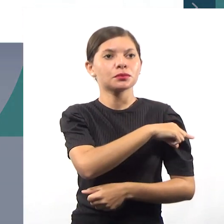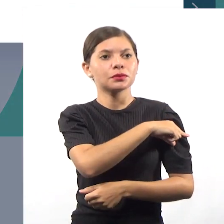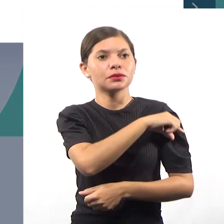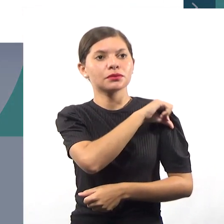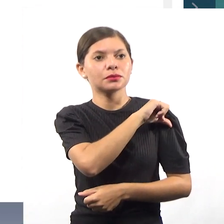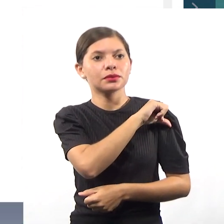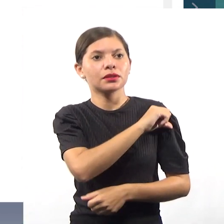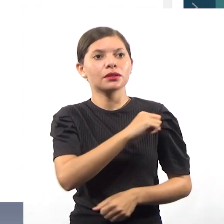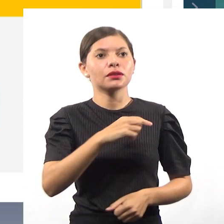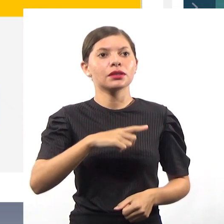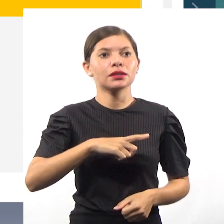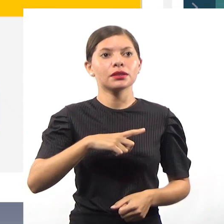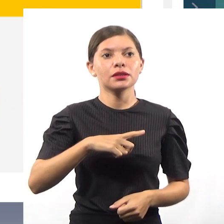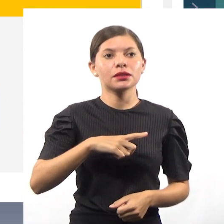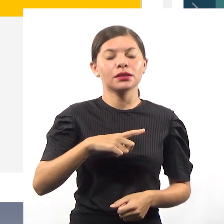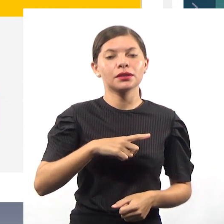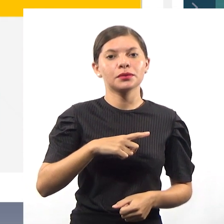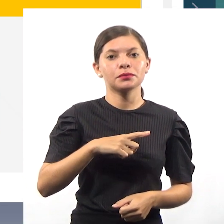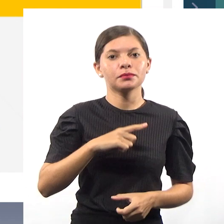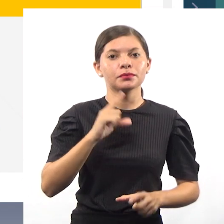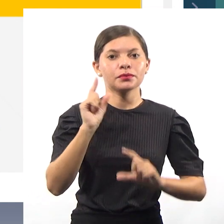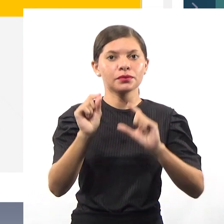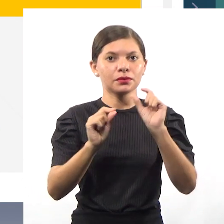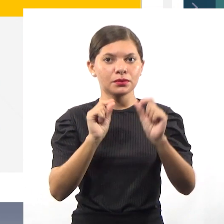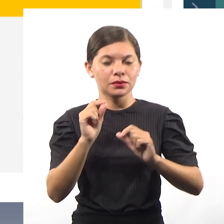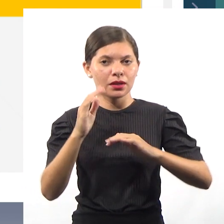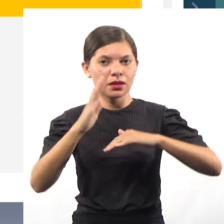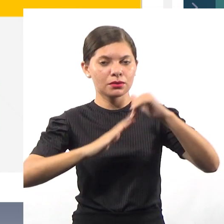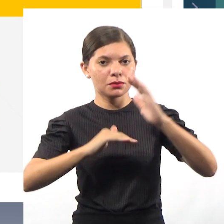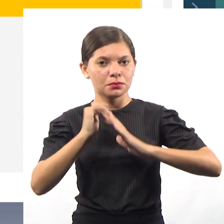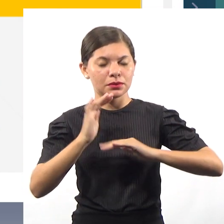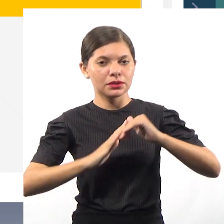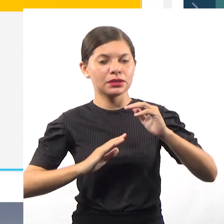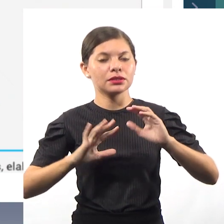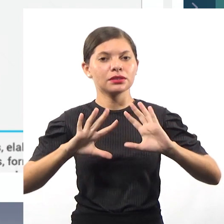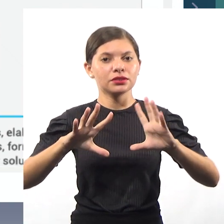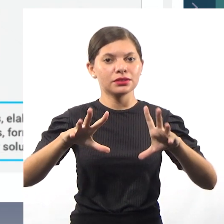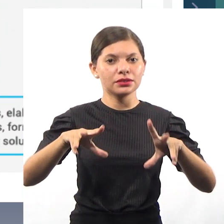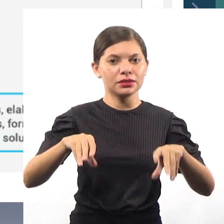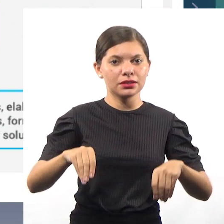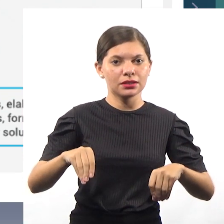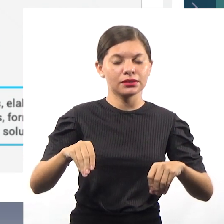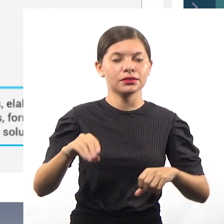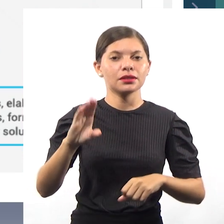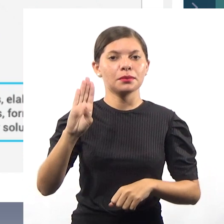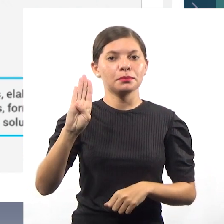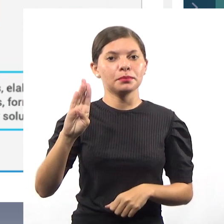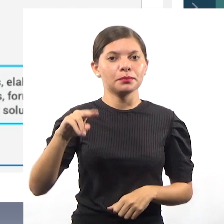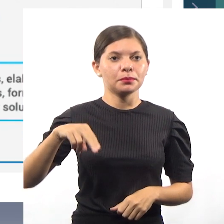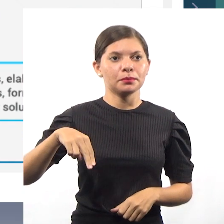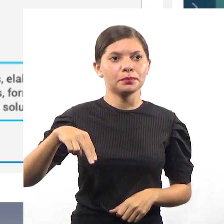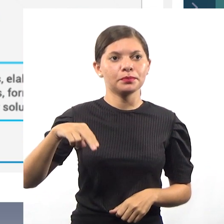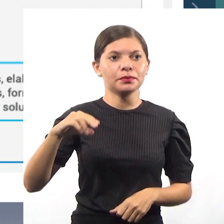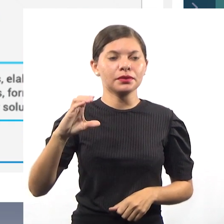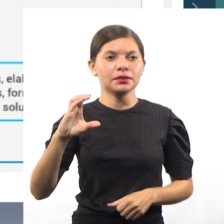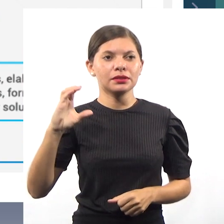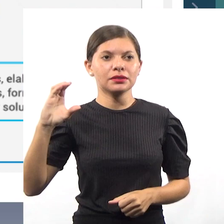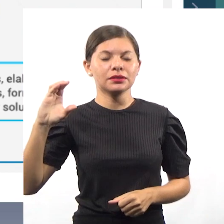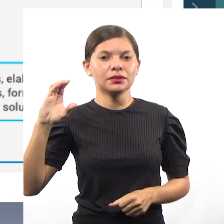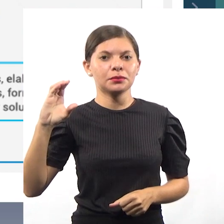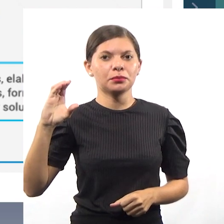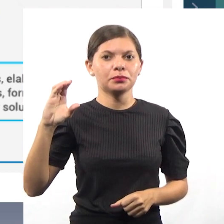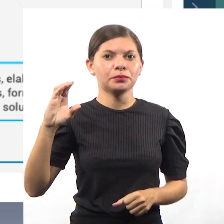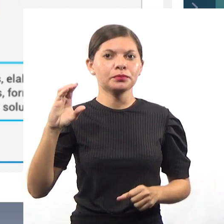tem, para falar do ensino fundamental, as competências gerais previstas na BNCC. Então, aqui, esse é